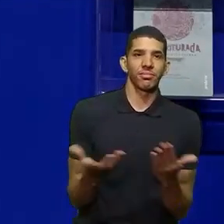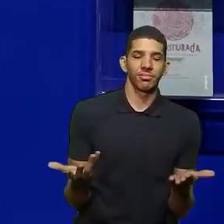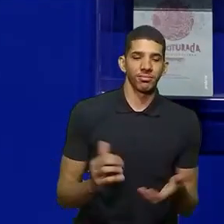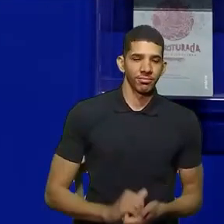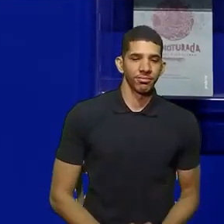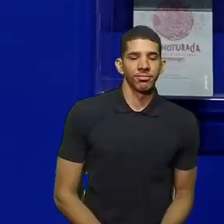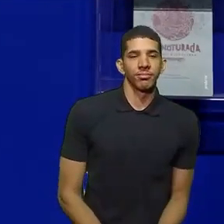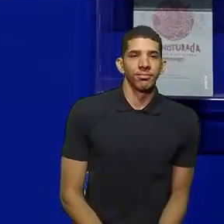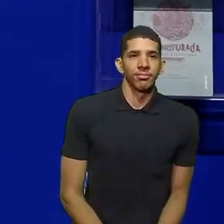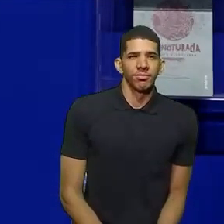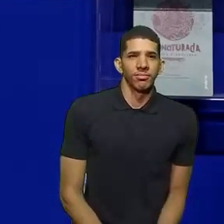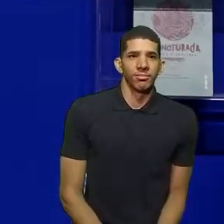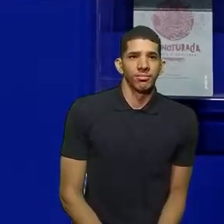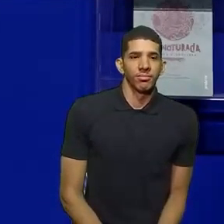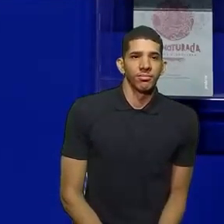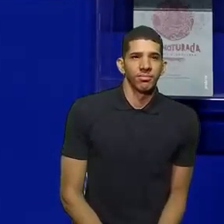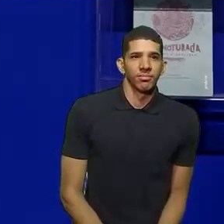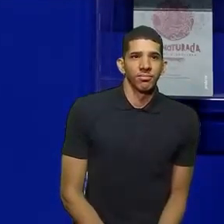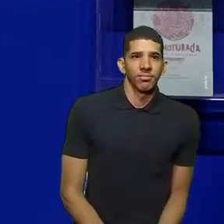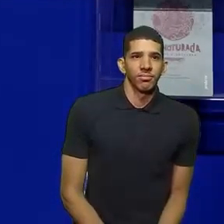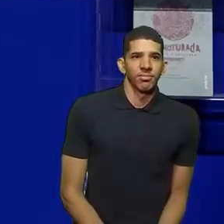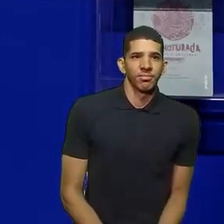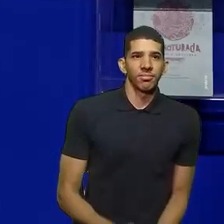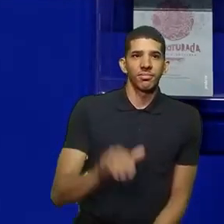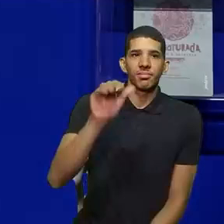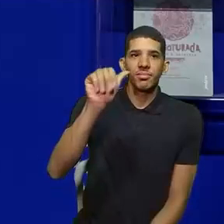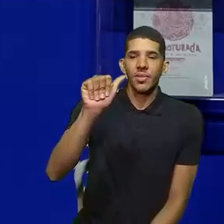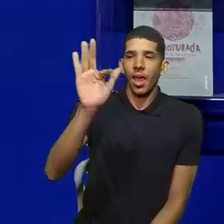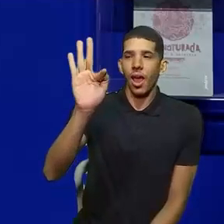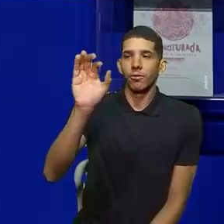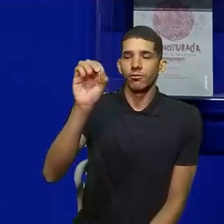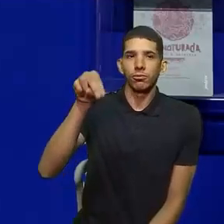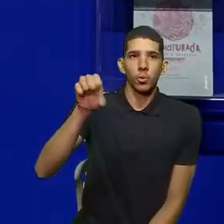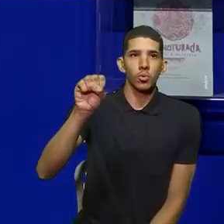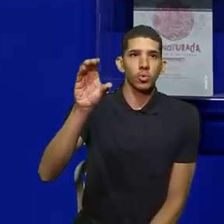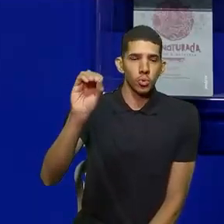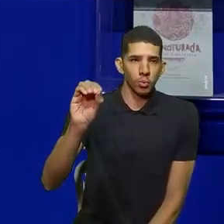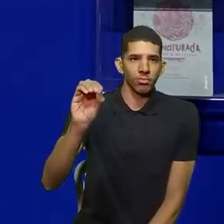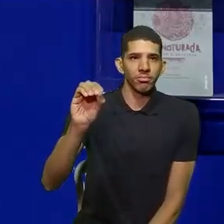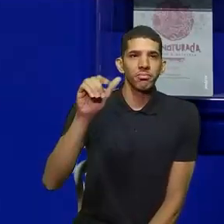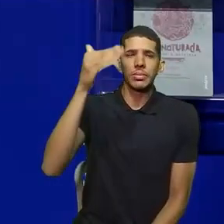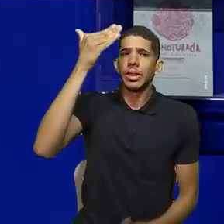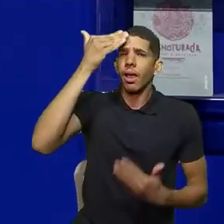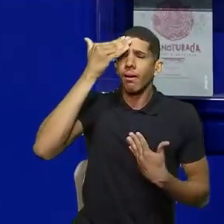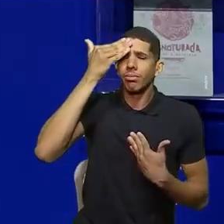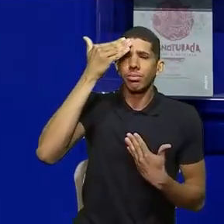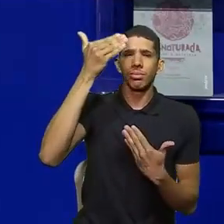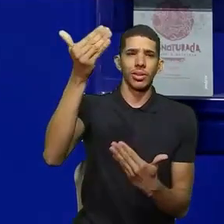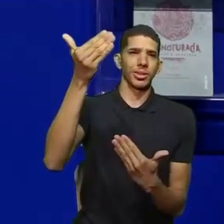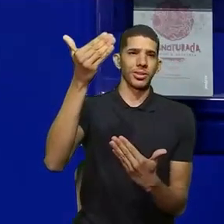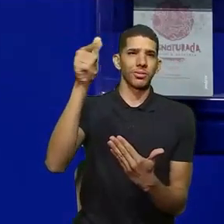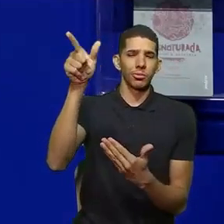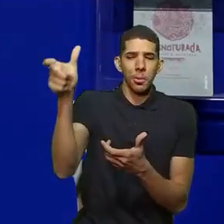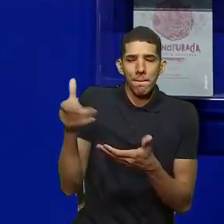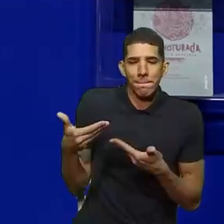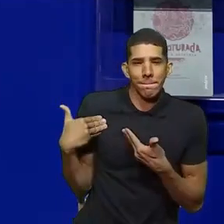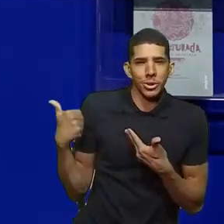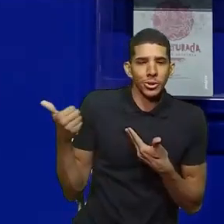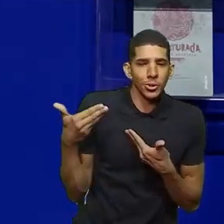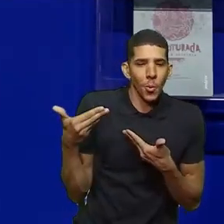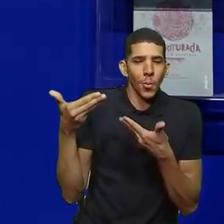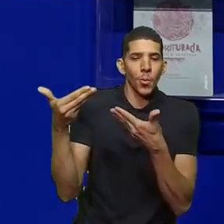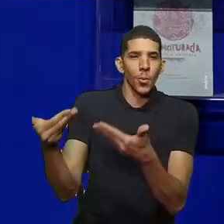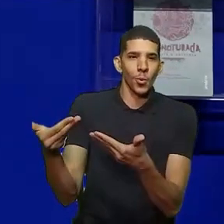Luana, sim, Afonso Borges, mais uma vez agradecida pelo convite, e